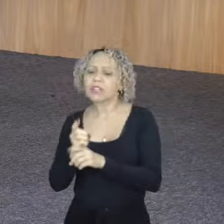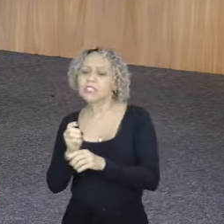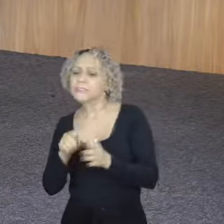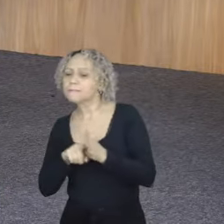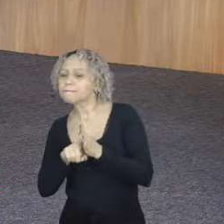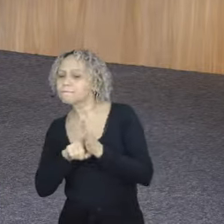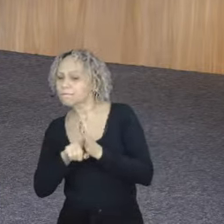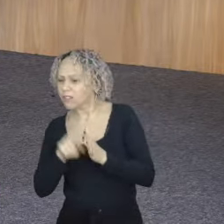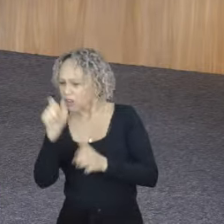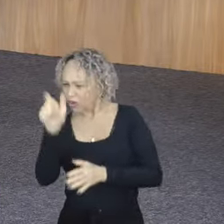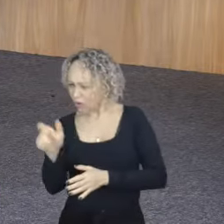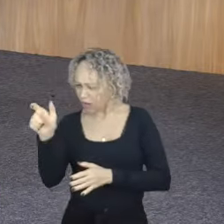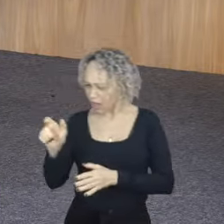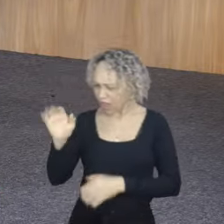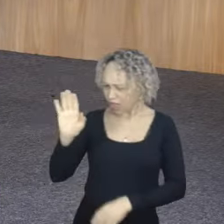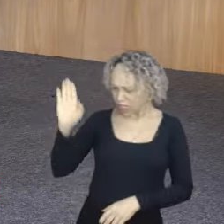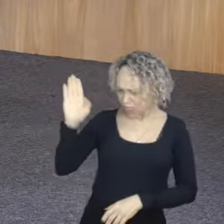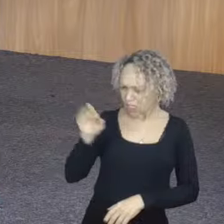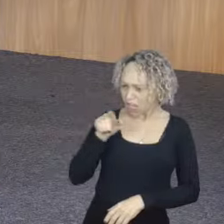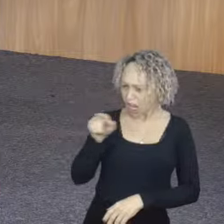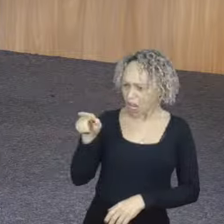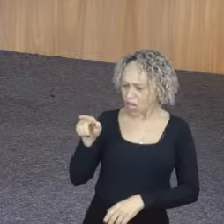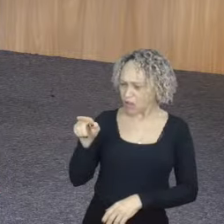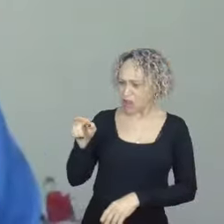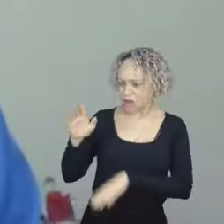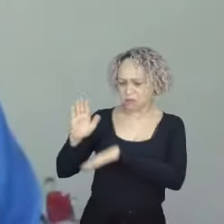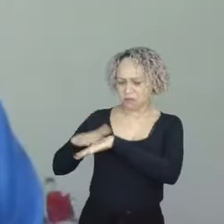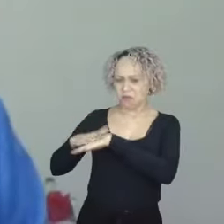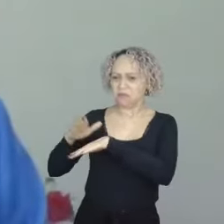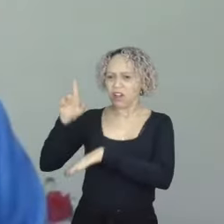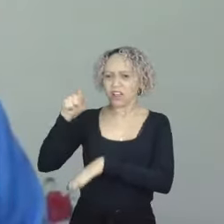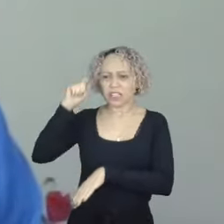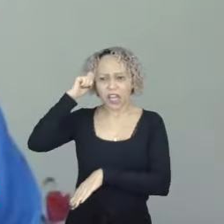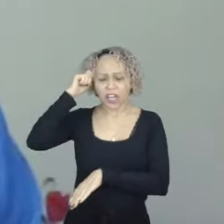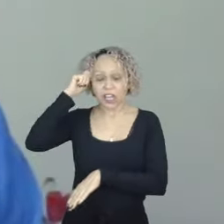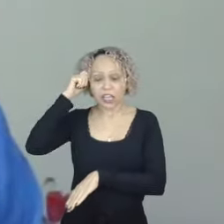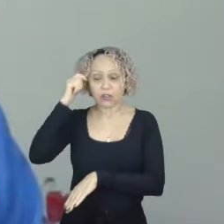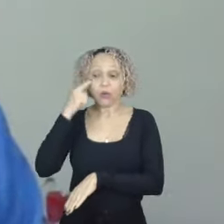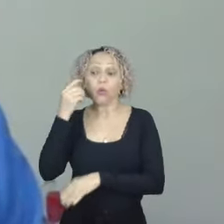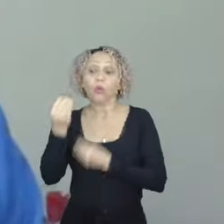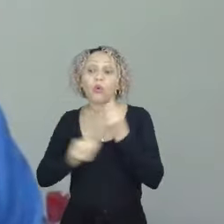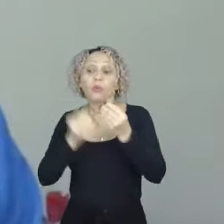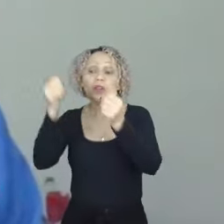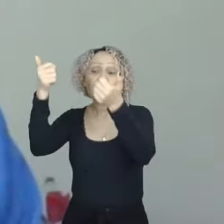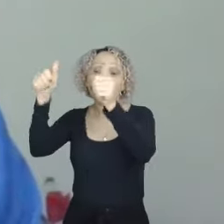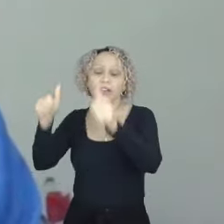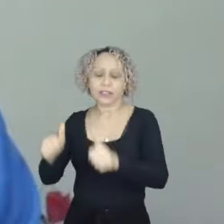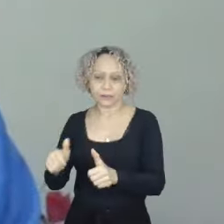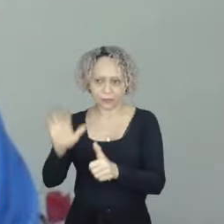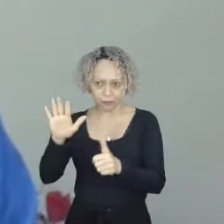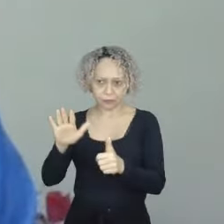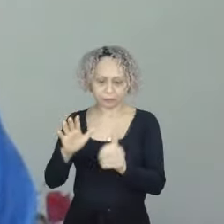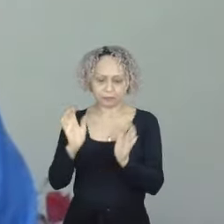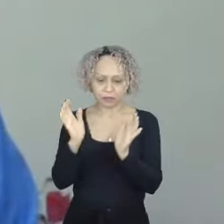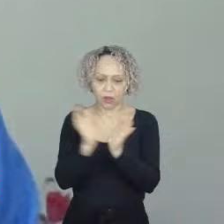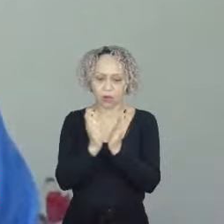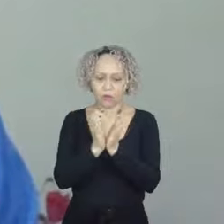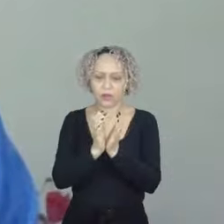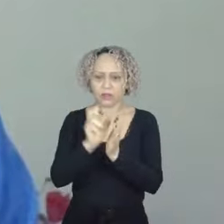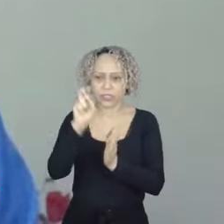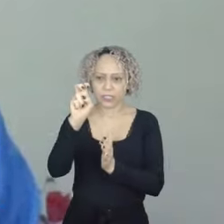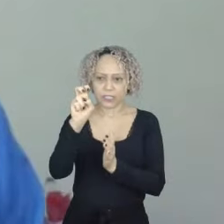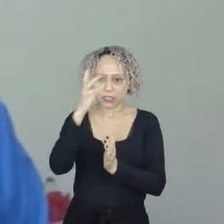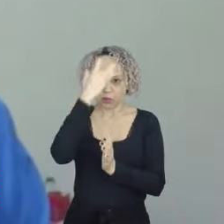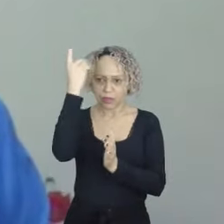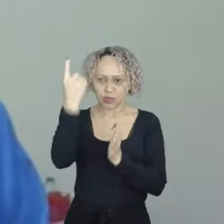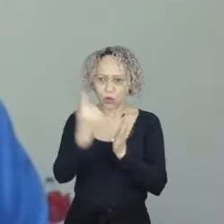se autodeclaram negros? A comissão ela é composta por 5 pessoas, né? Nessa comissão a